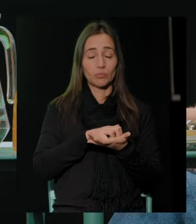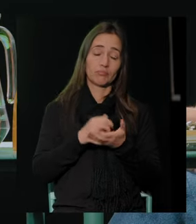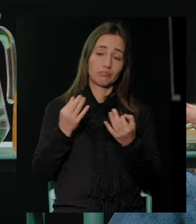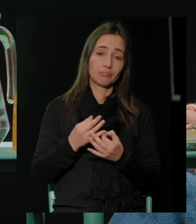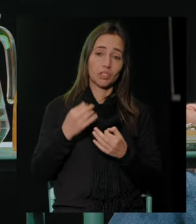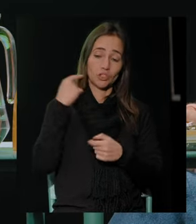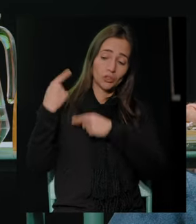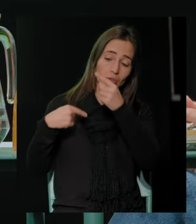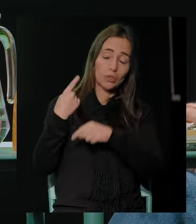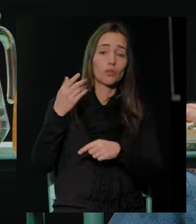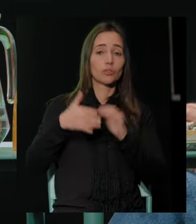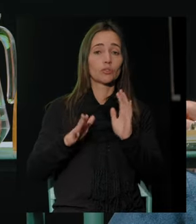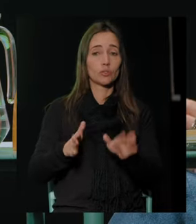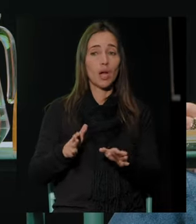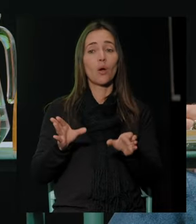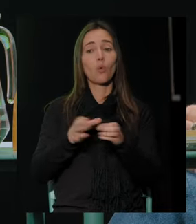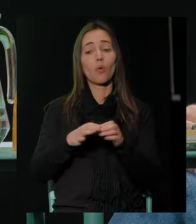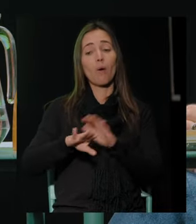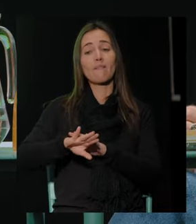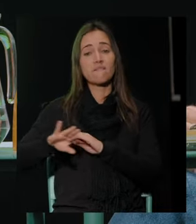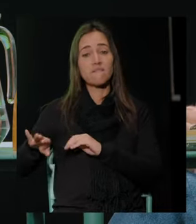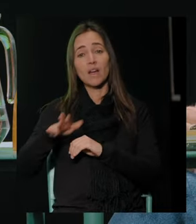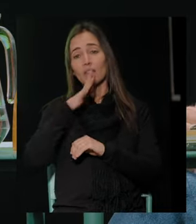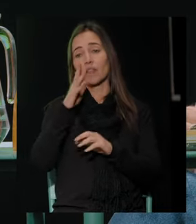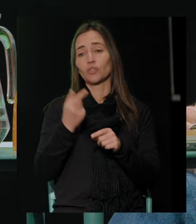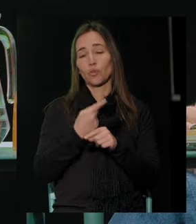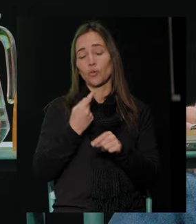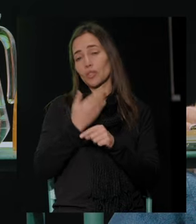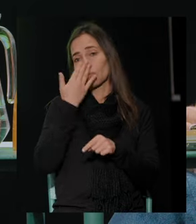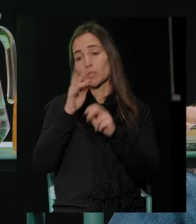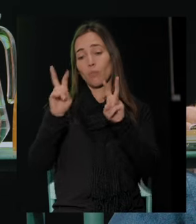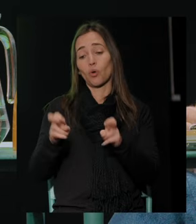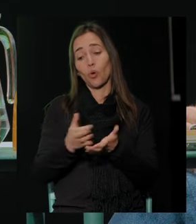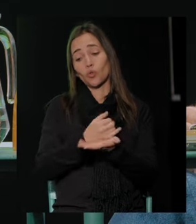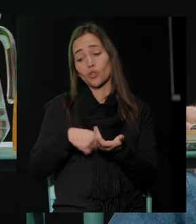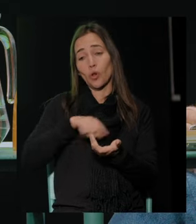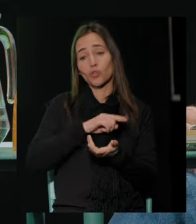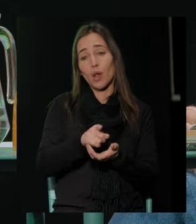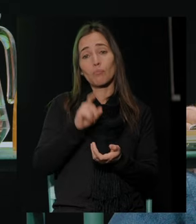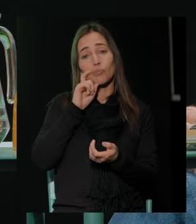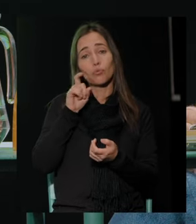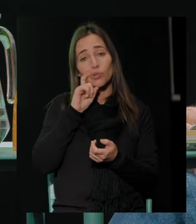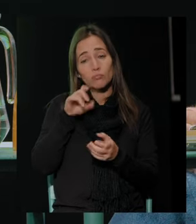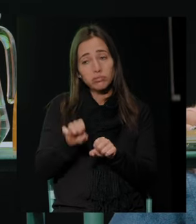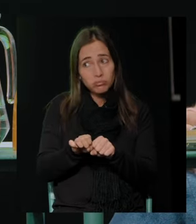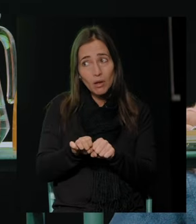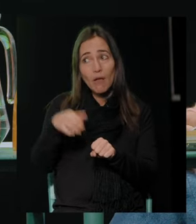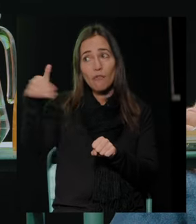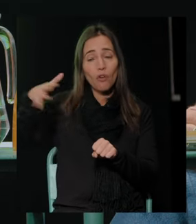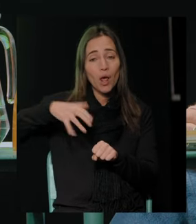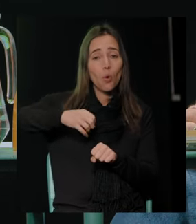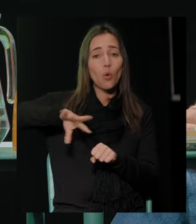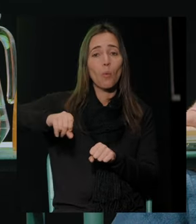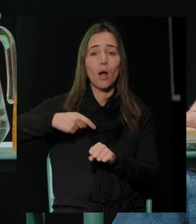já aconteceu também, ter os movimentos de extrema-direita que dizem coisas como: estes são os nossos recursos, vamos protegê-los, que ninguém venha de fora roubar-nos